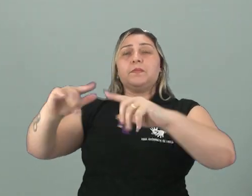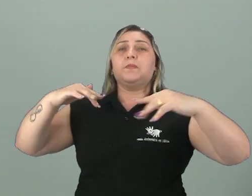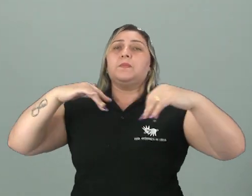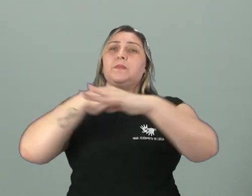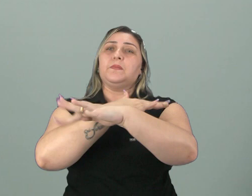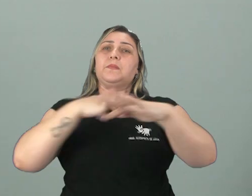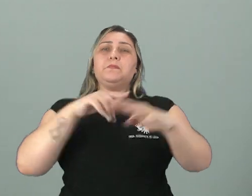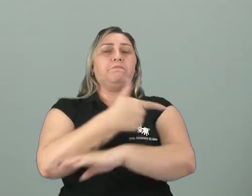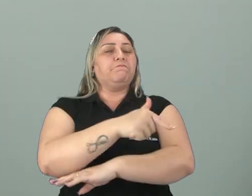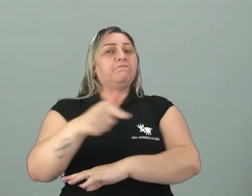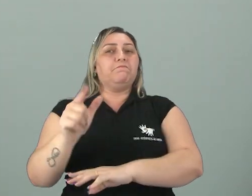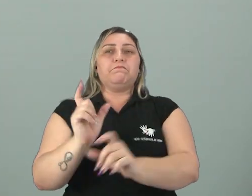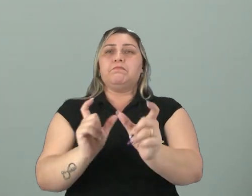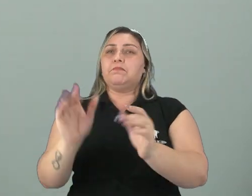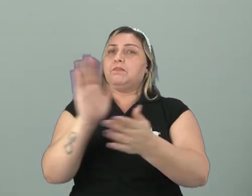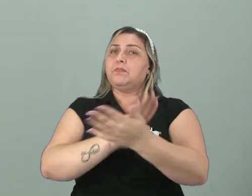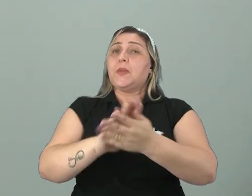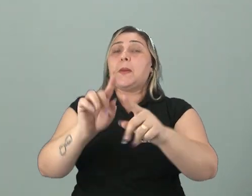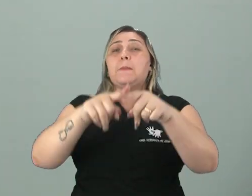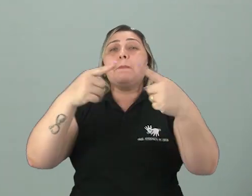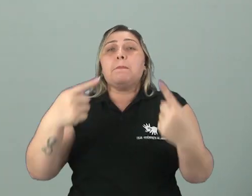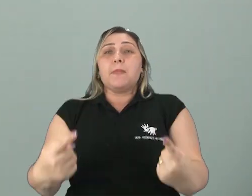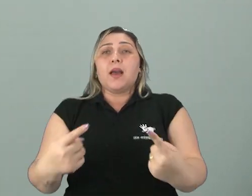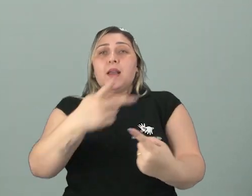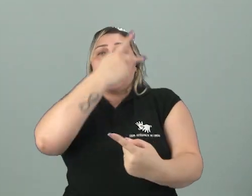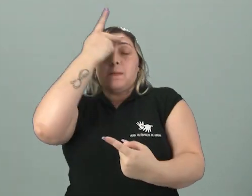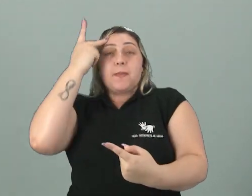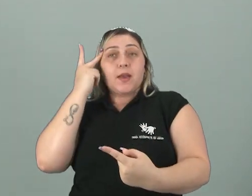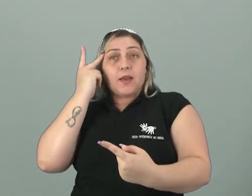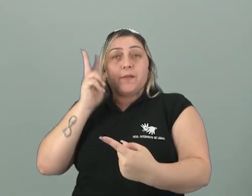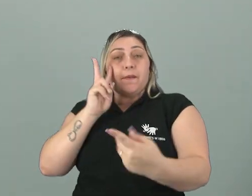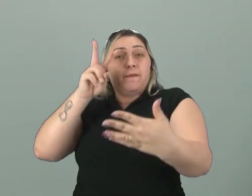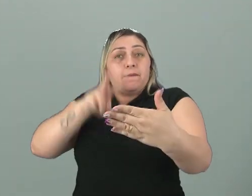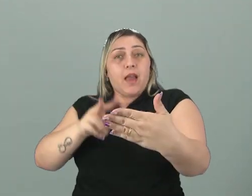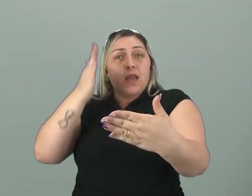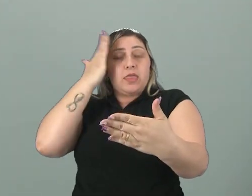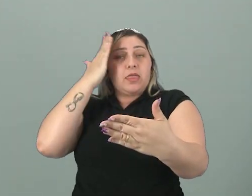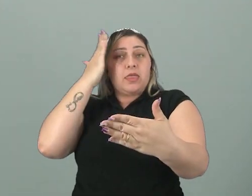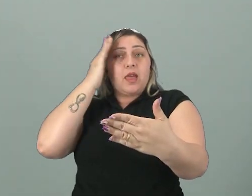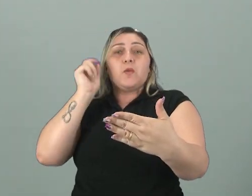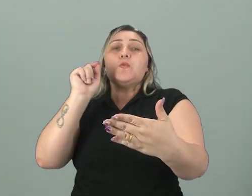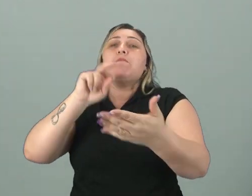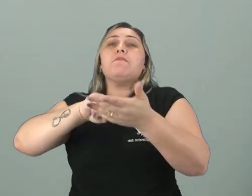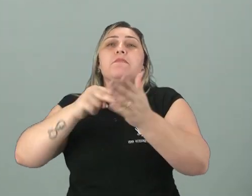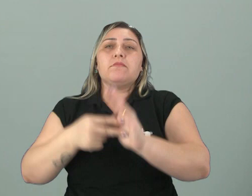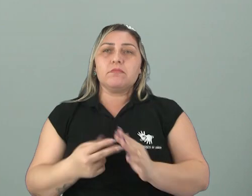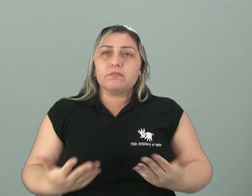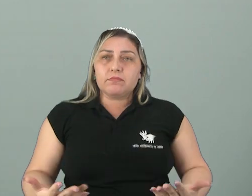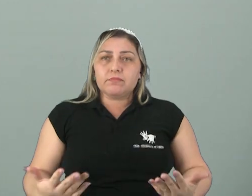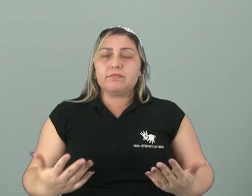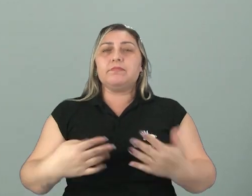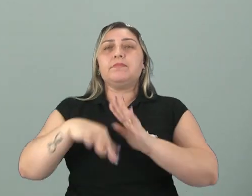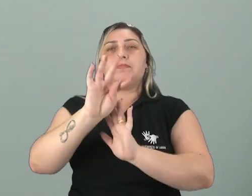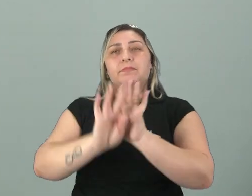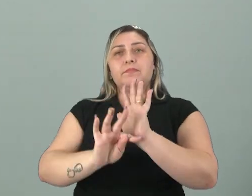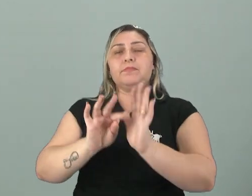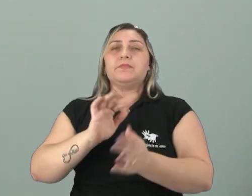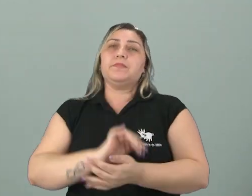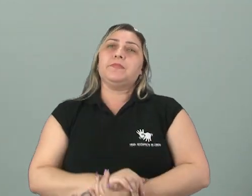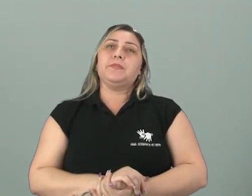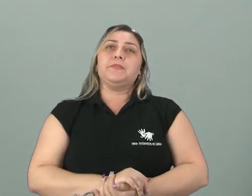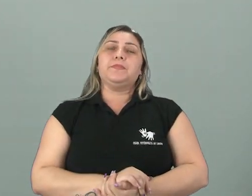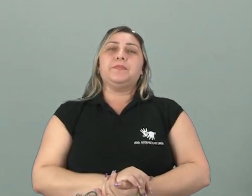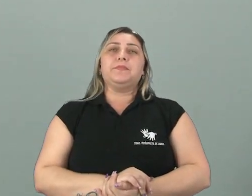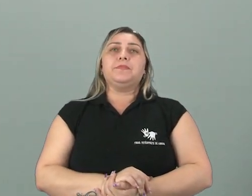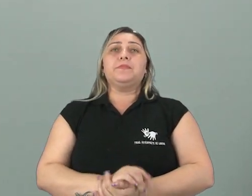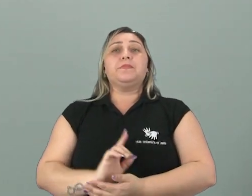trânsito. Não tem nenhuma palavra, mas o receptor, ao entender a mensagem, também é considerada como texto. Agora